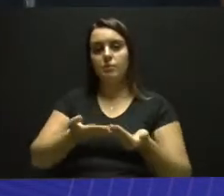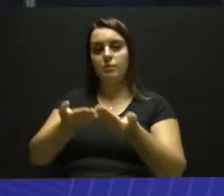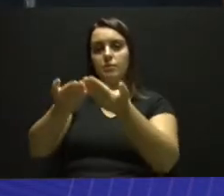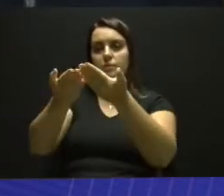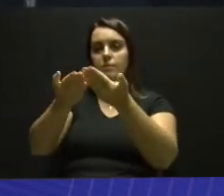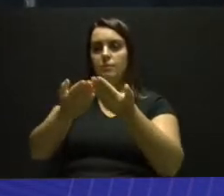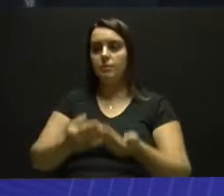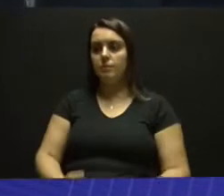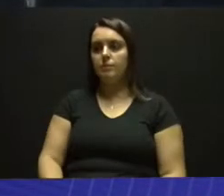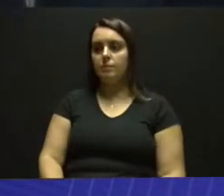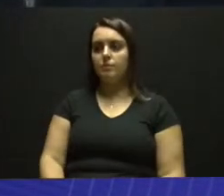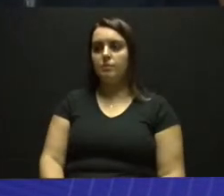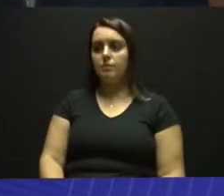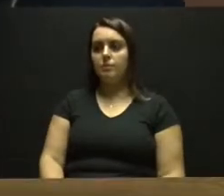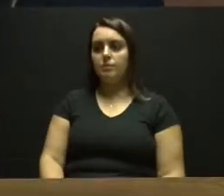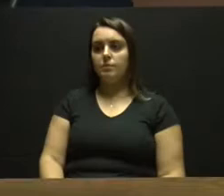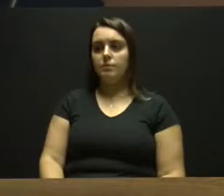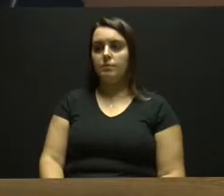homenagem